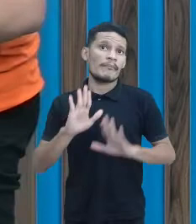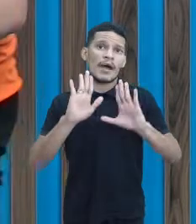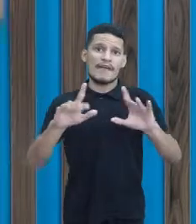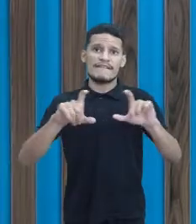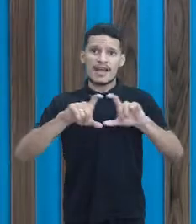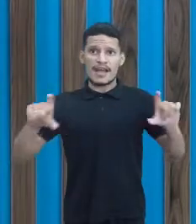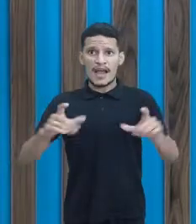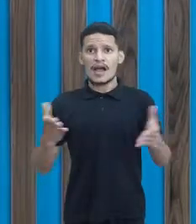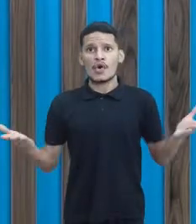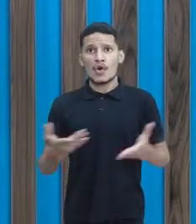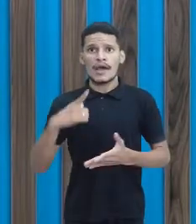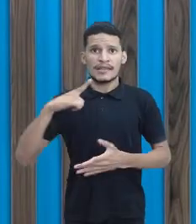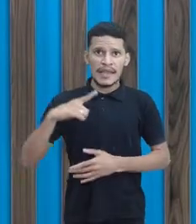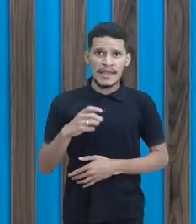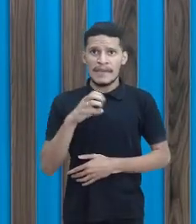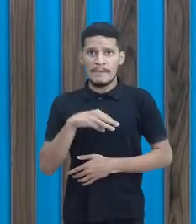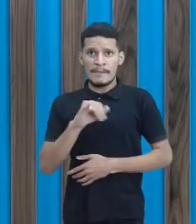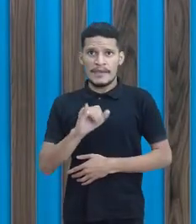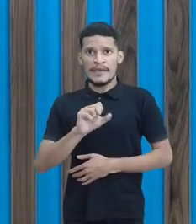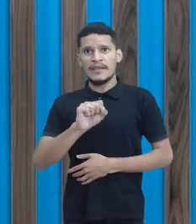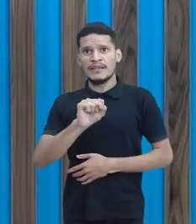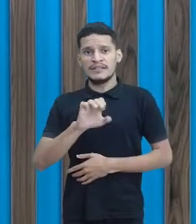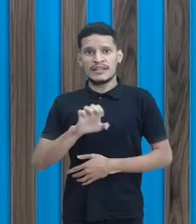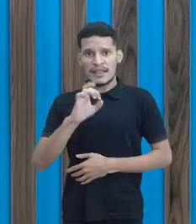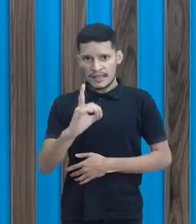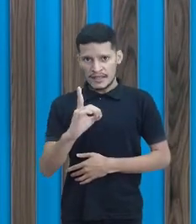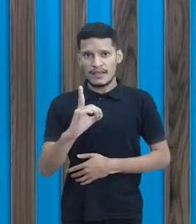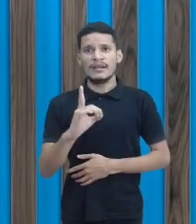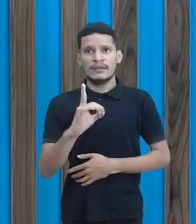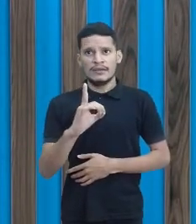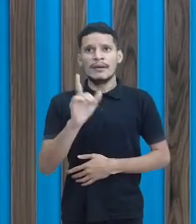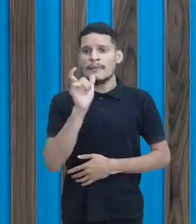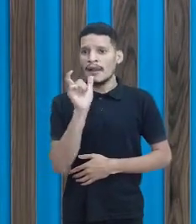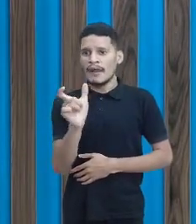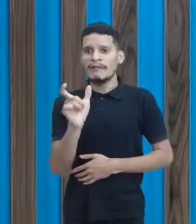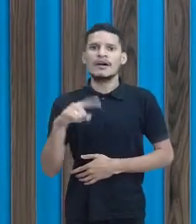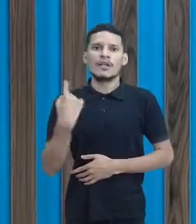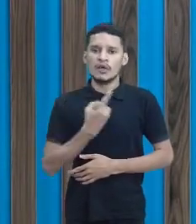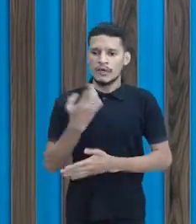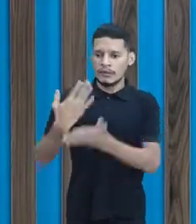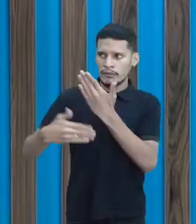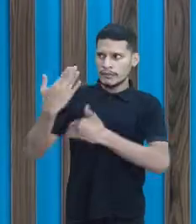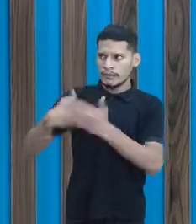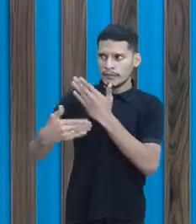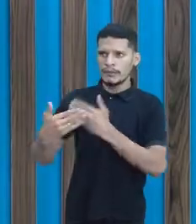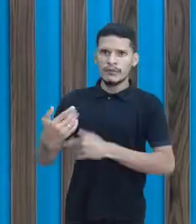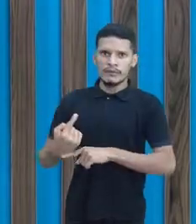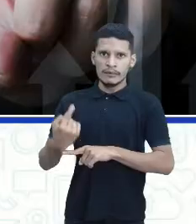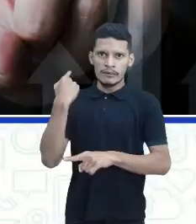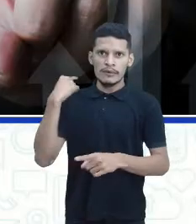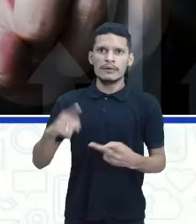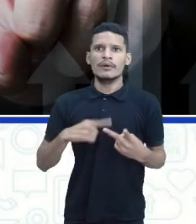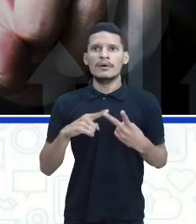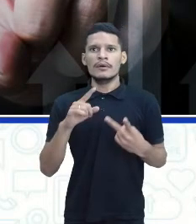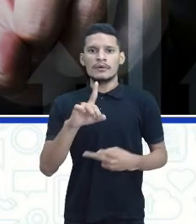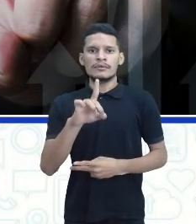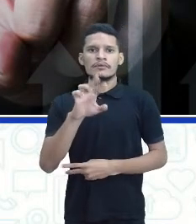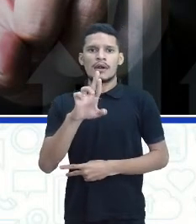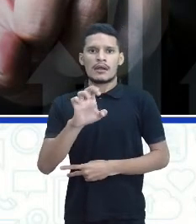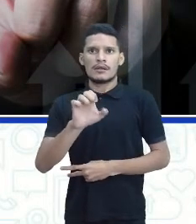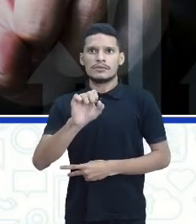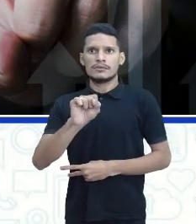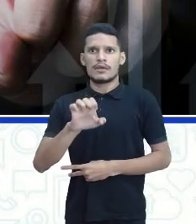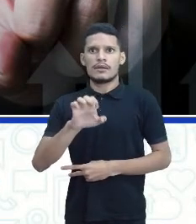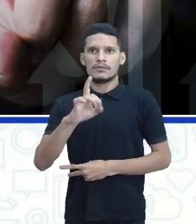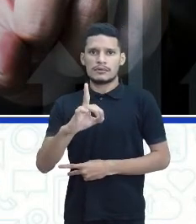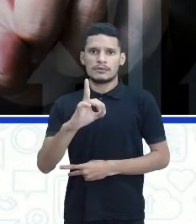temos aqui missed, uma palavra que nos coloca no passado, dressed também, né?